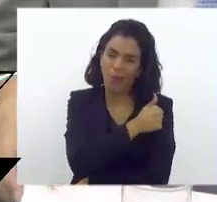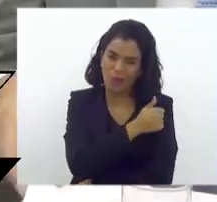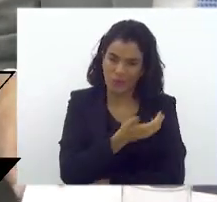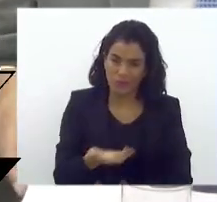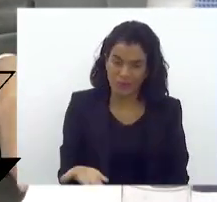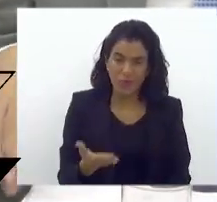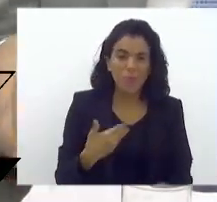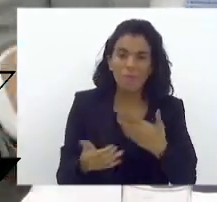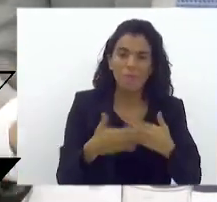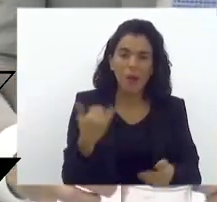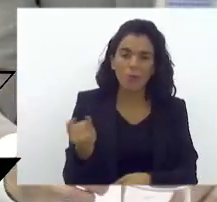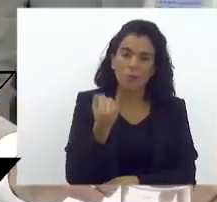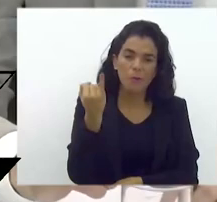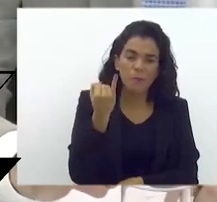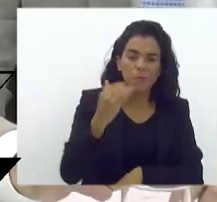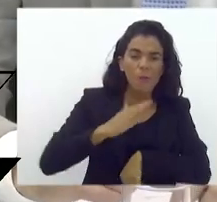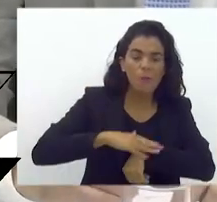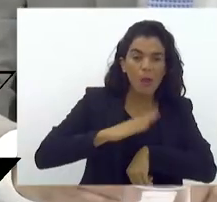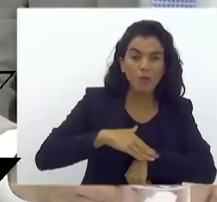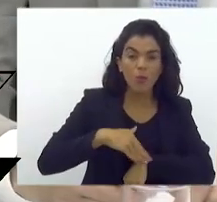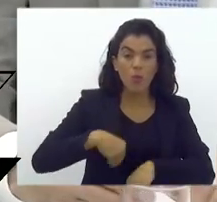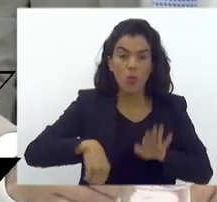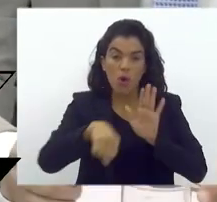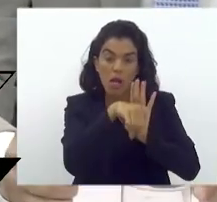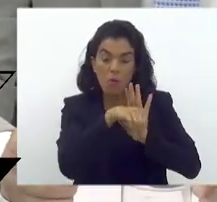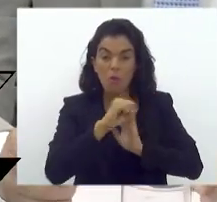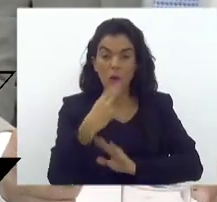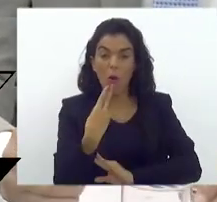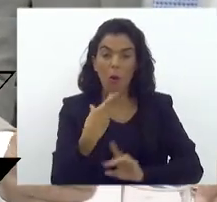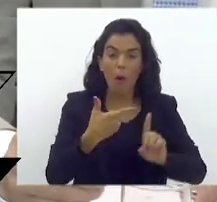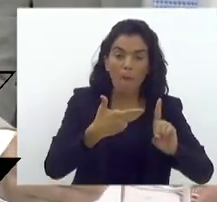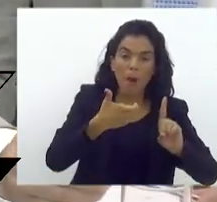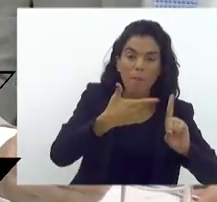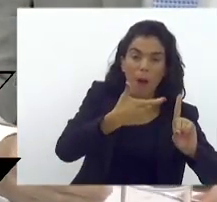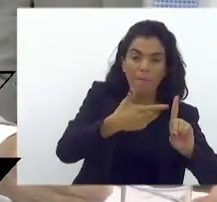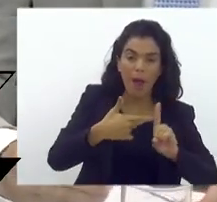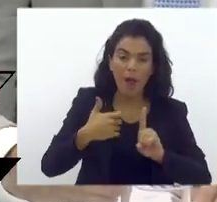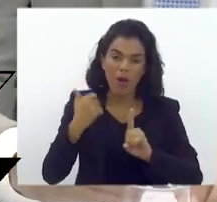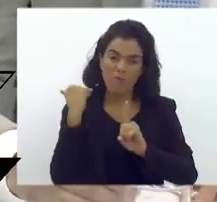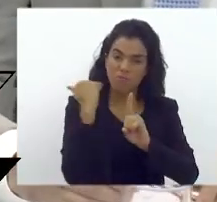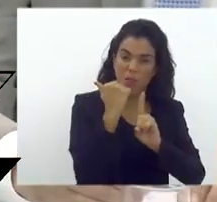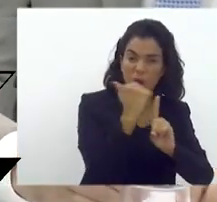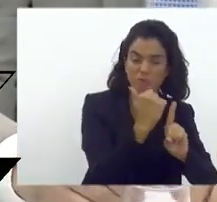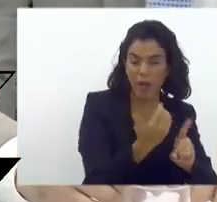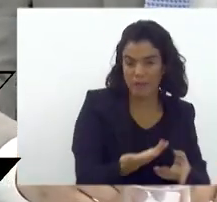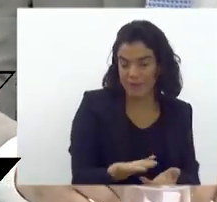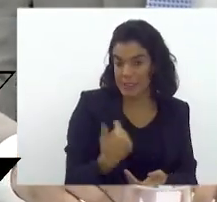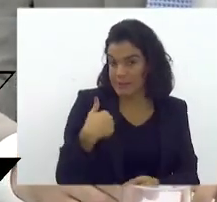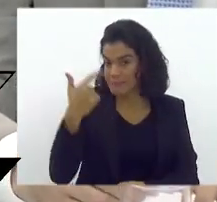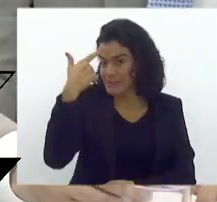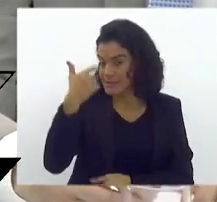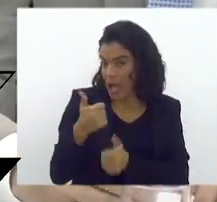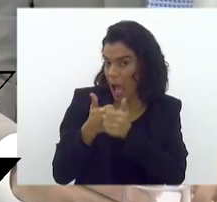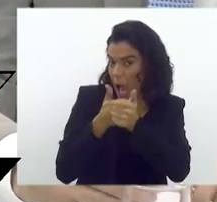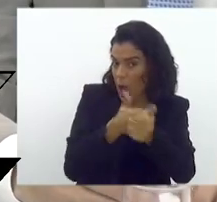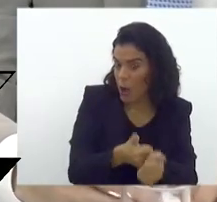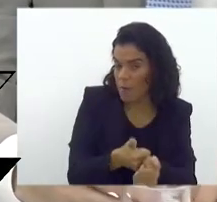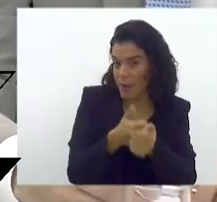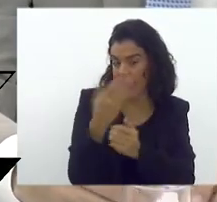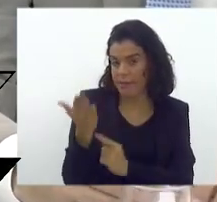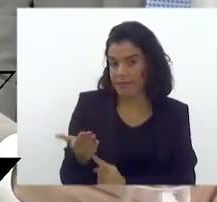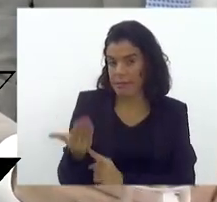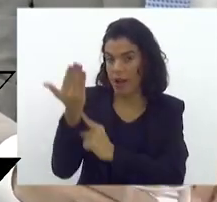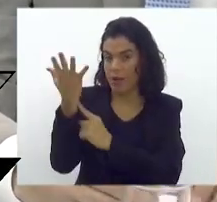importa o momento que ocorra um crime ou uma fatalidade como essa, a gente tem que entender que a modernidade e a tecnologia tem que